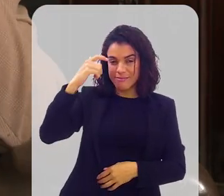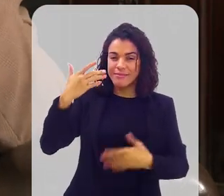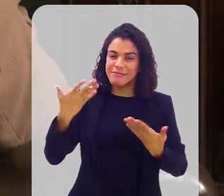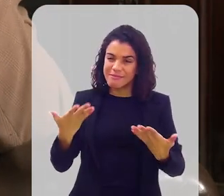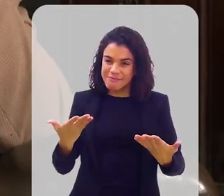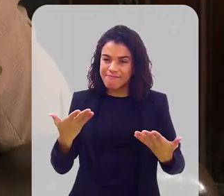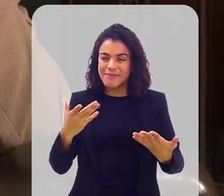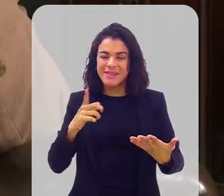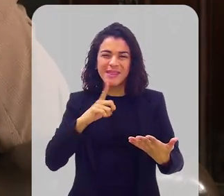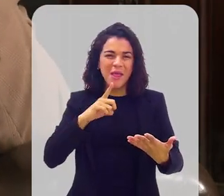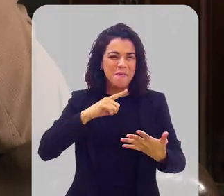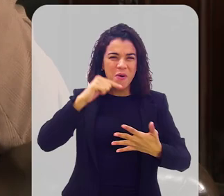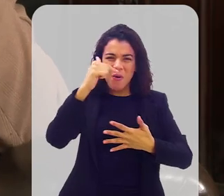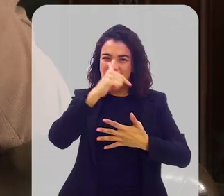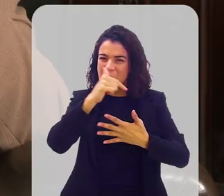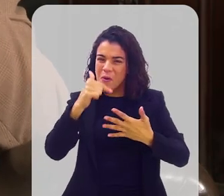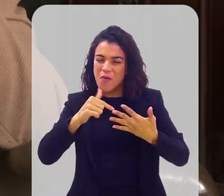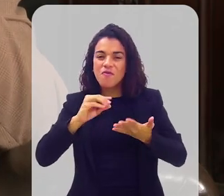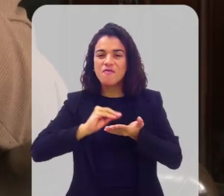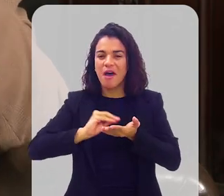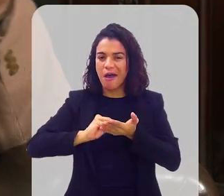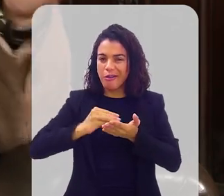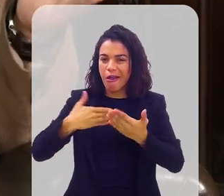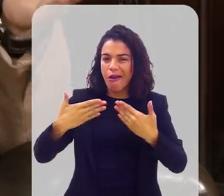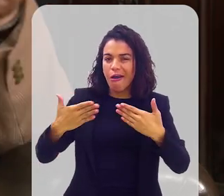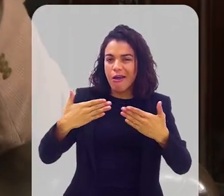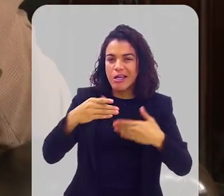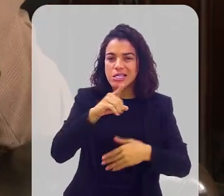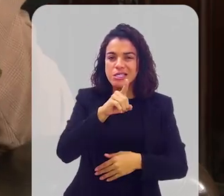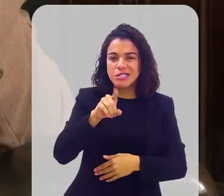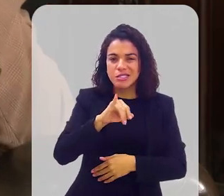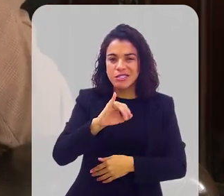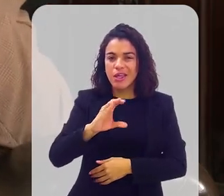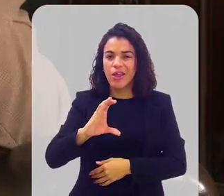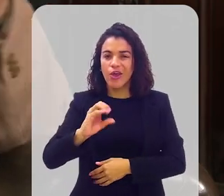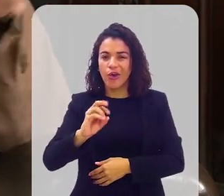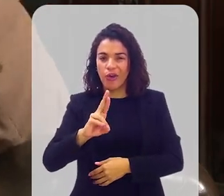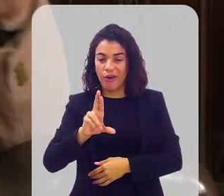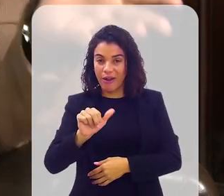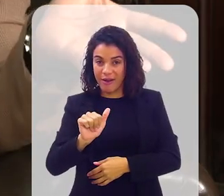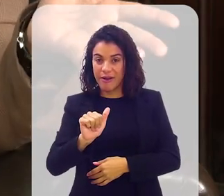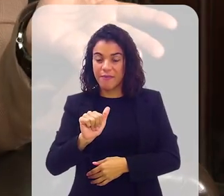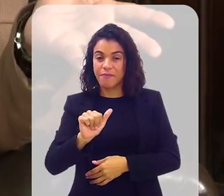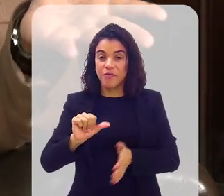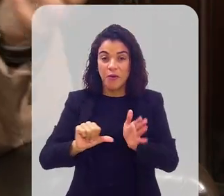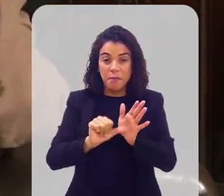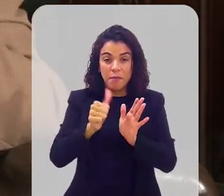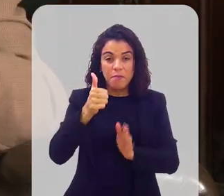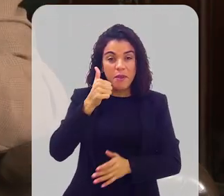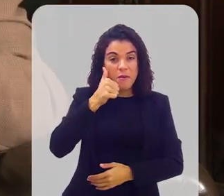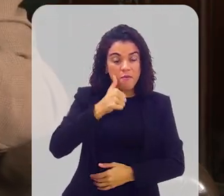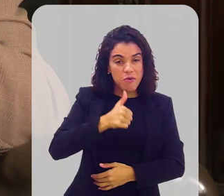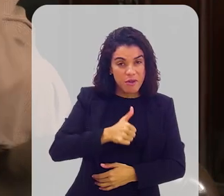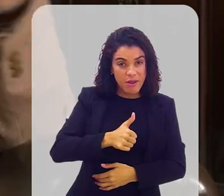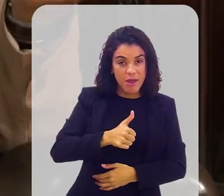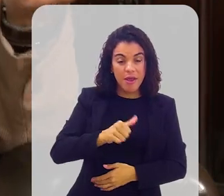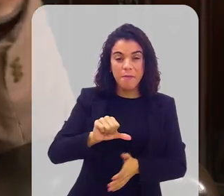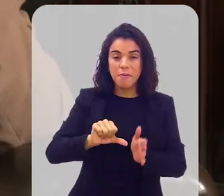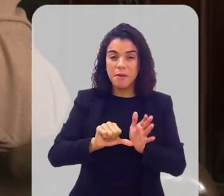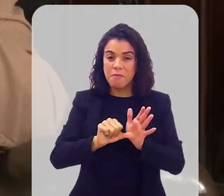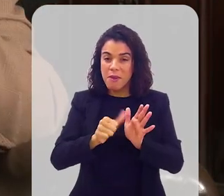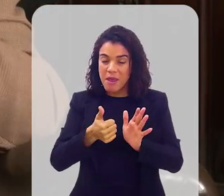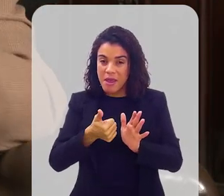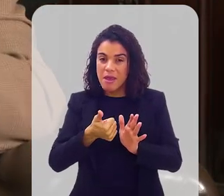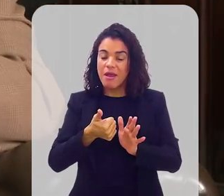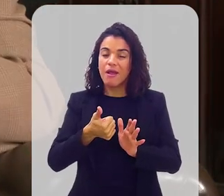tem muito falar nisso, porque Zípora foi a primeira mulher, filha de